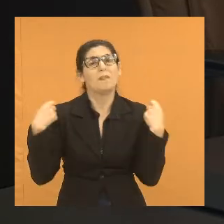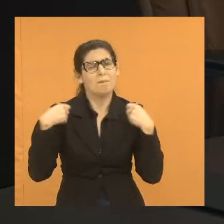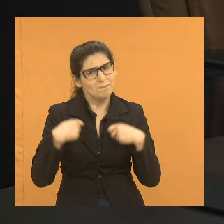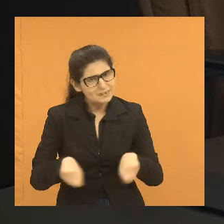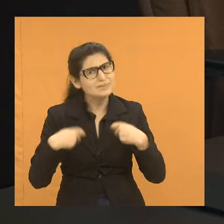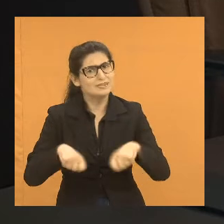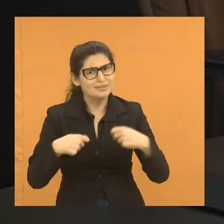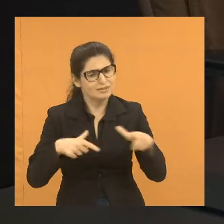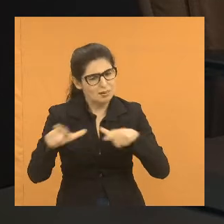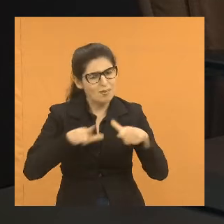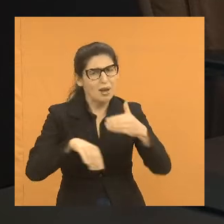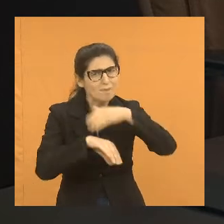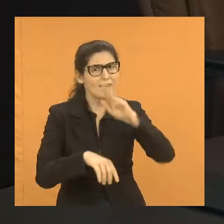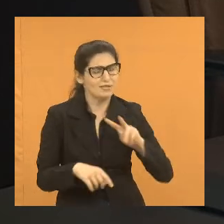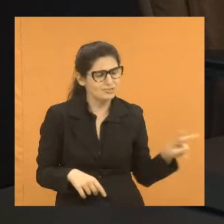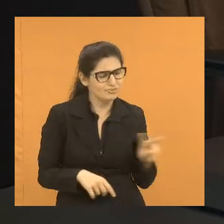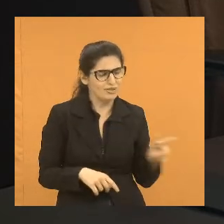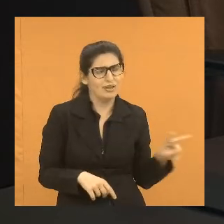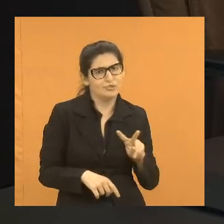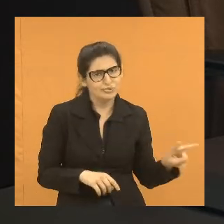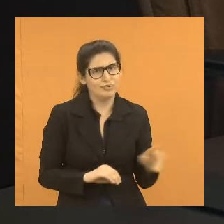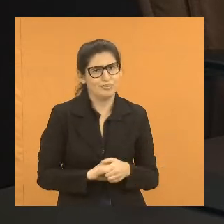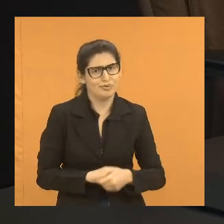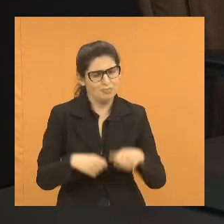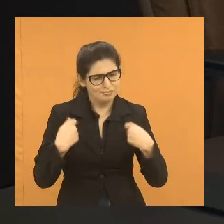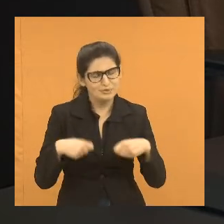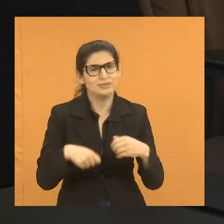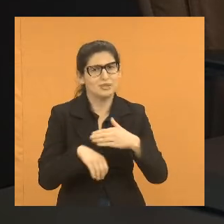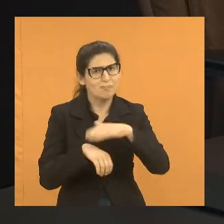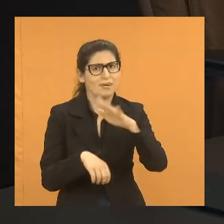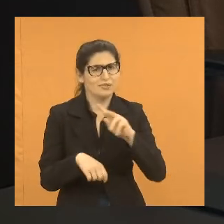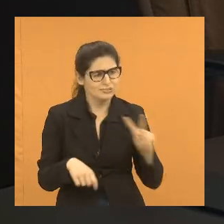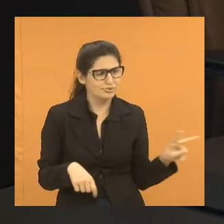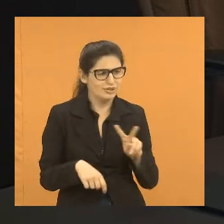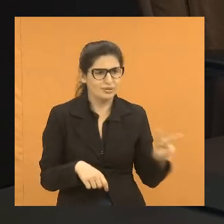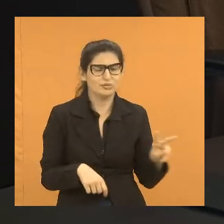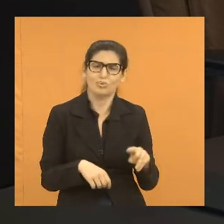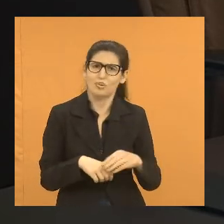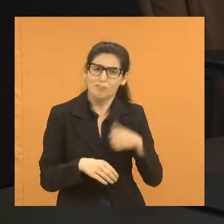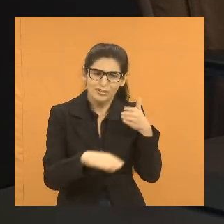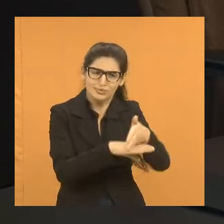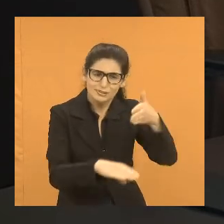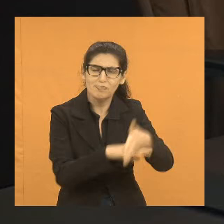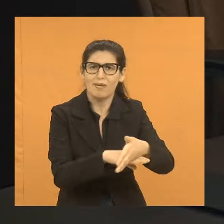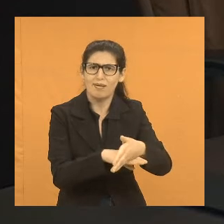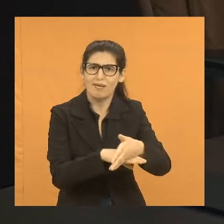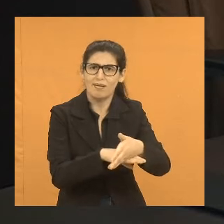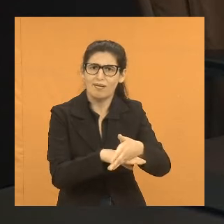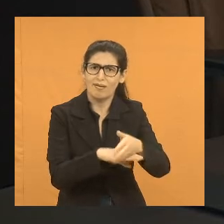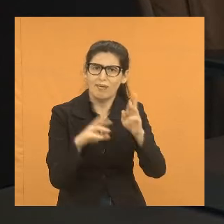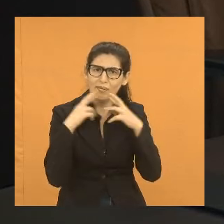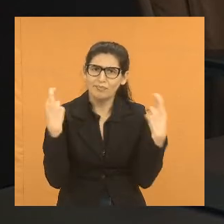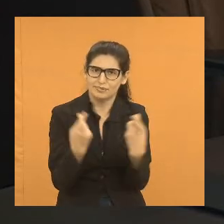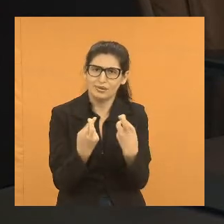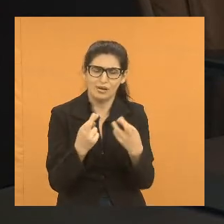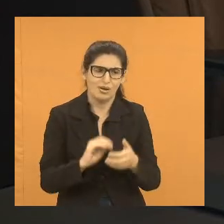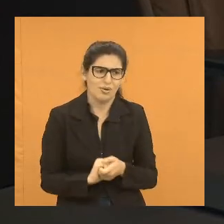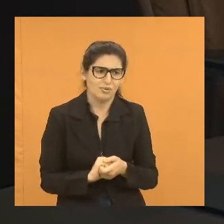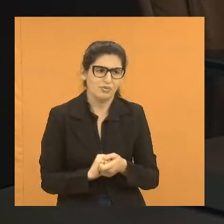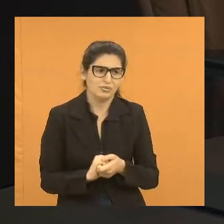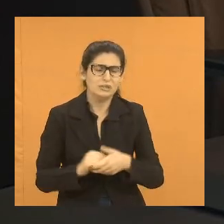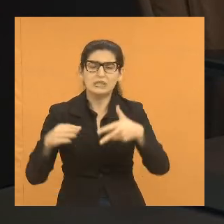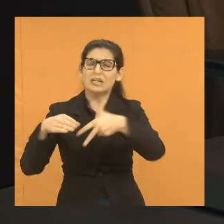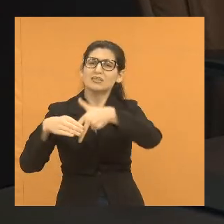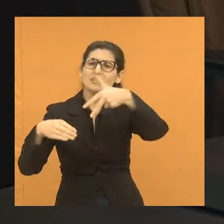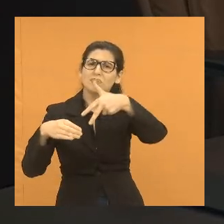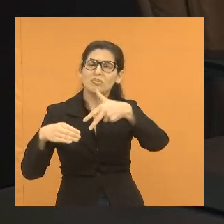para falar e para ver, passar para os seus munícipes, e também não vir na tribuna só falar da